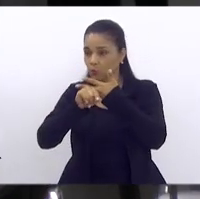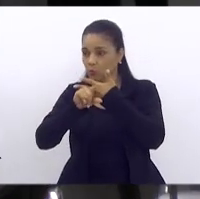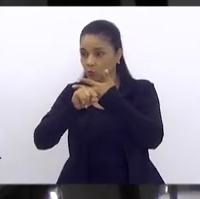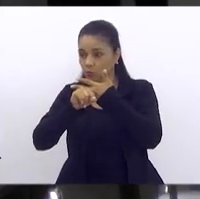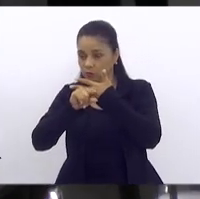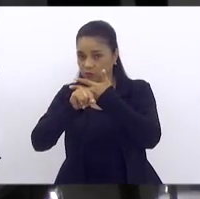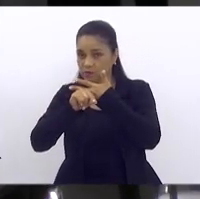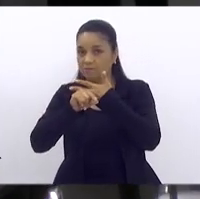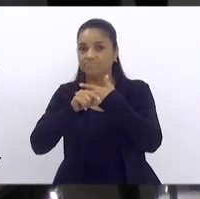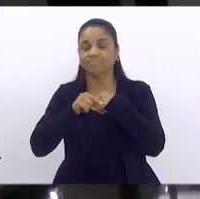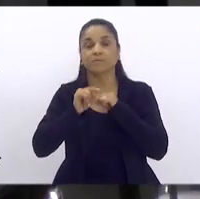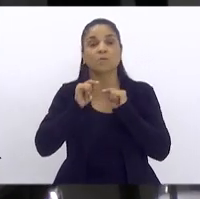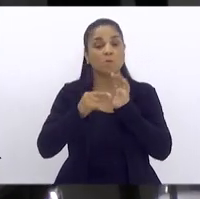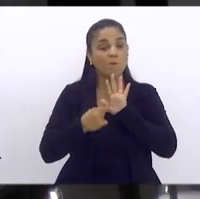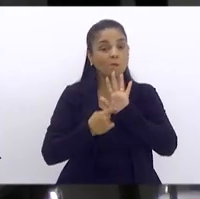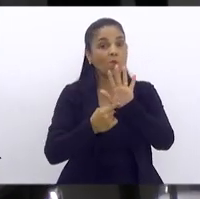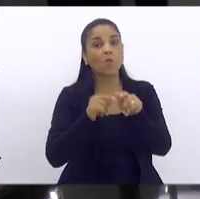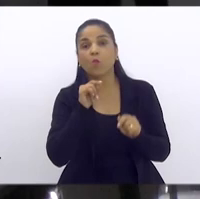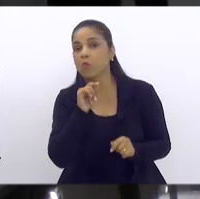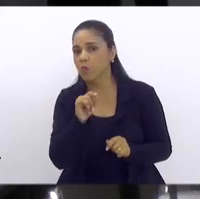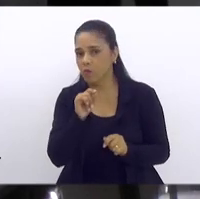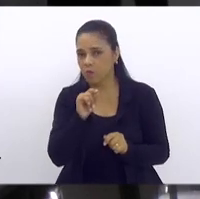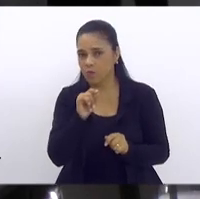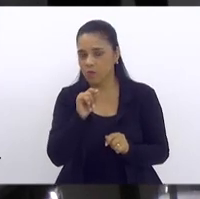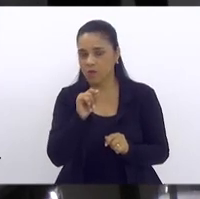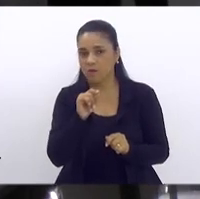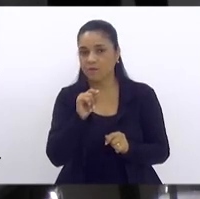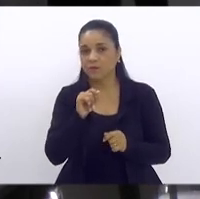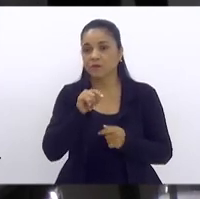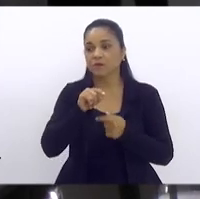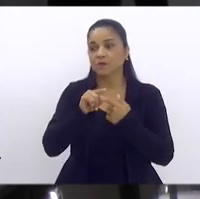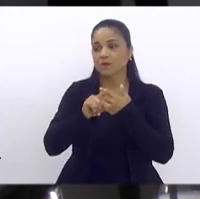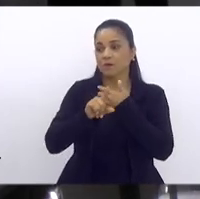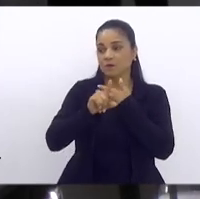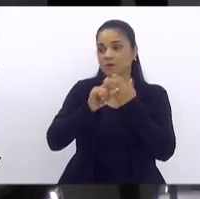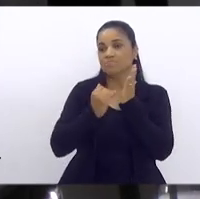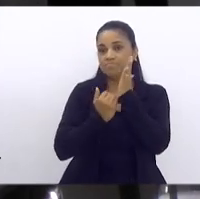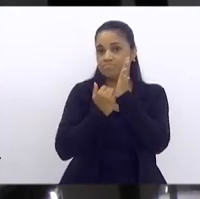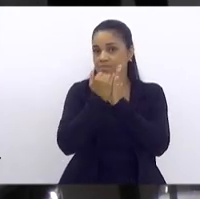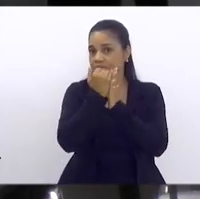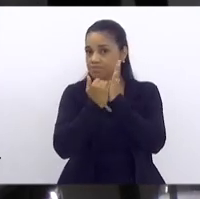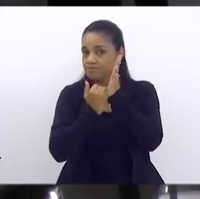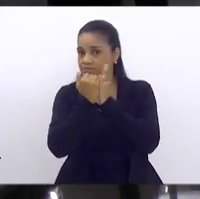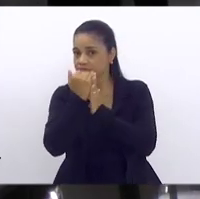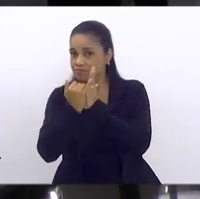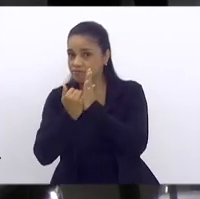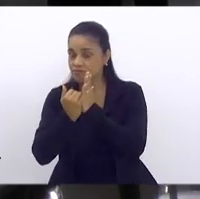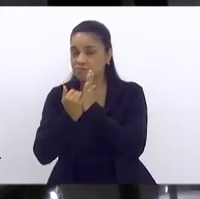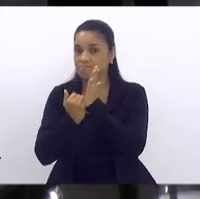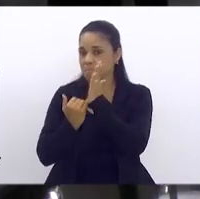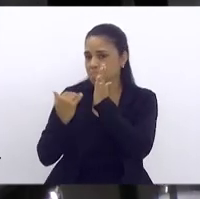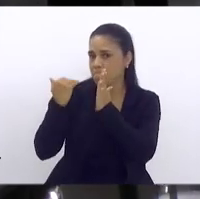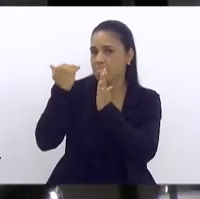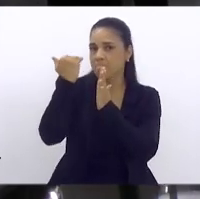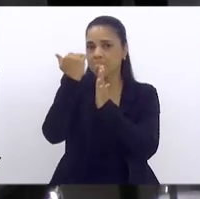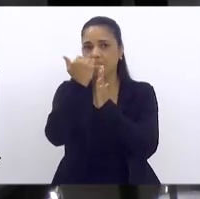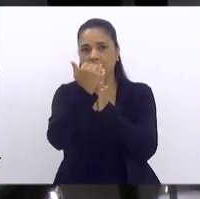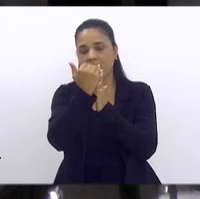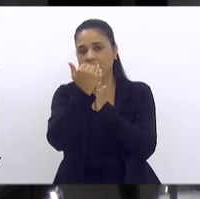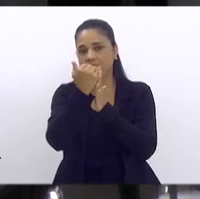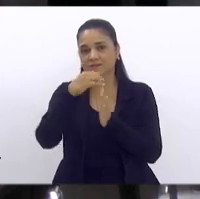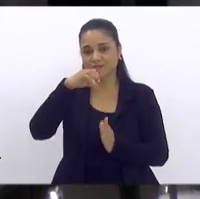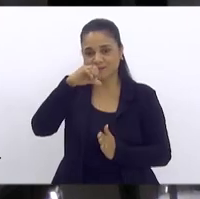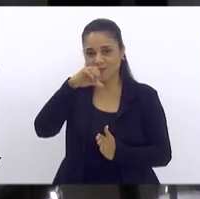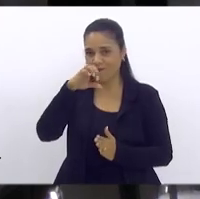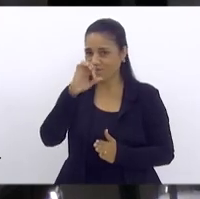ele se destaca muito mais. Então, no Twitter, há um grande volume, bem maior, né, dentro desses